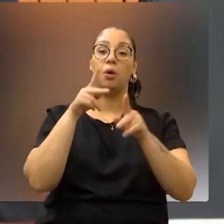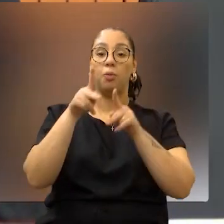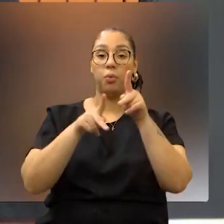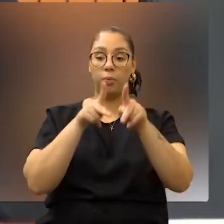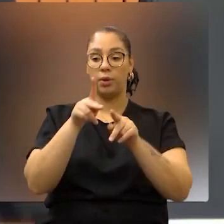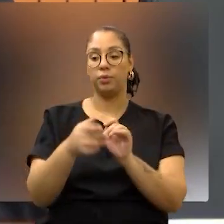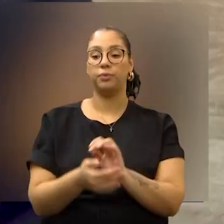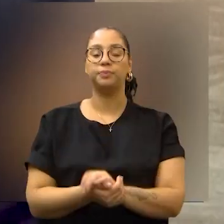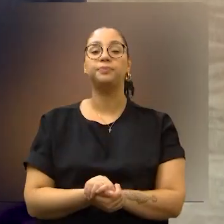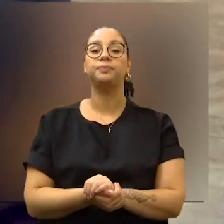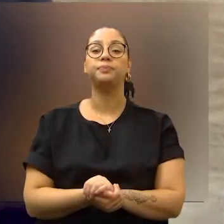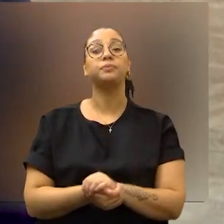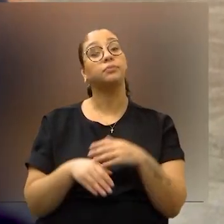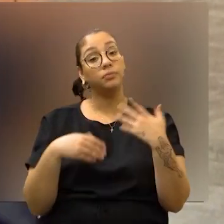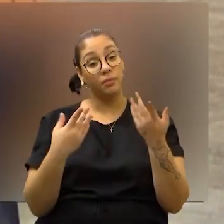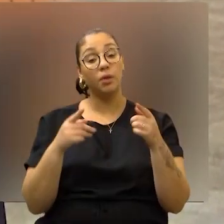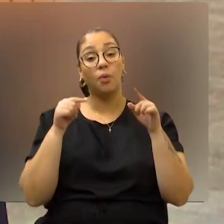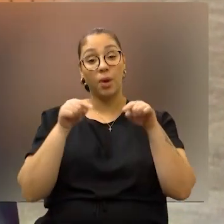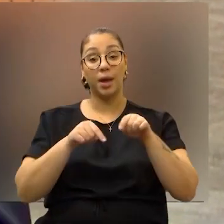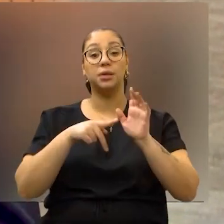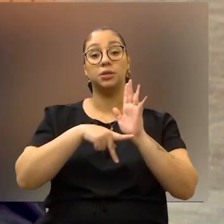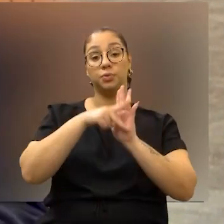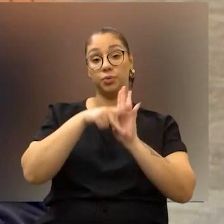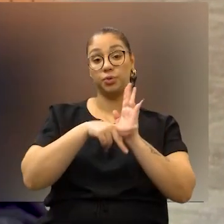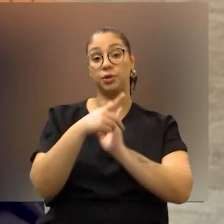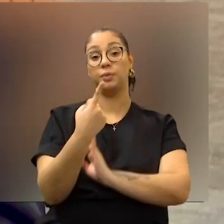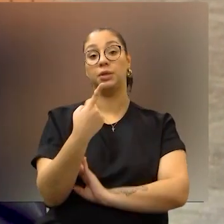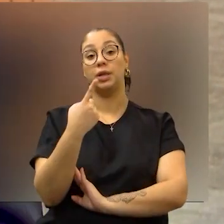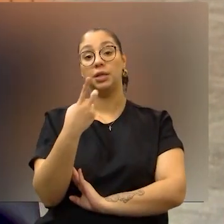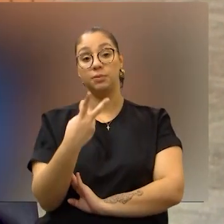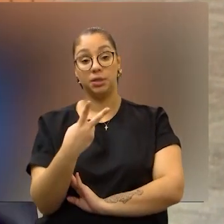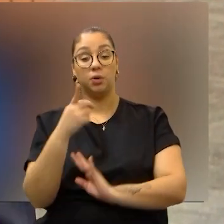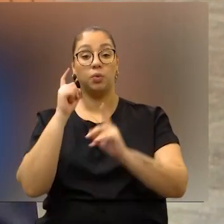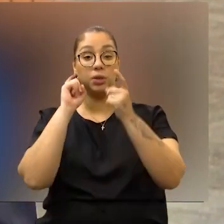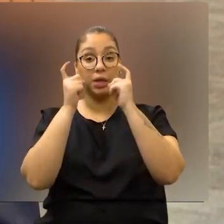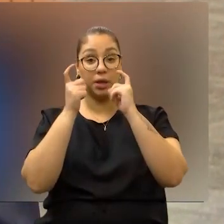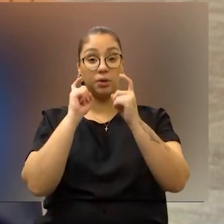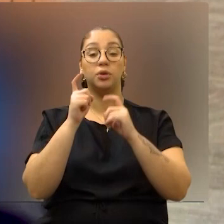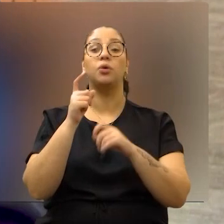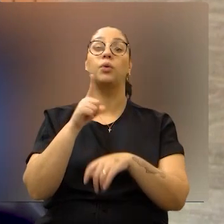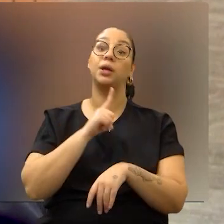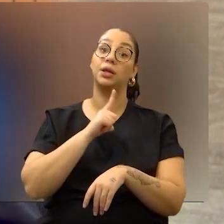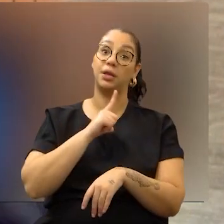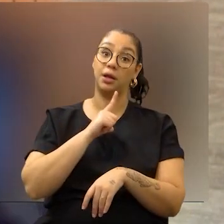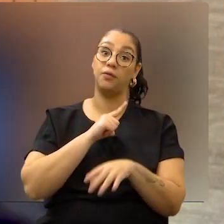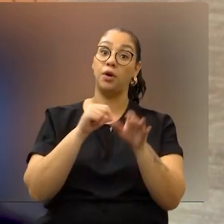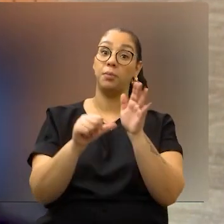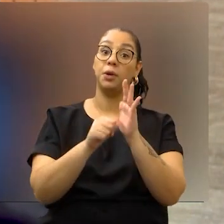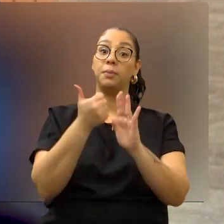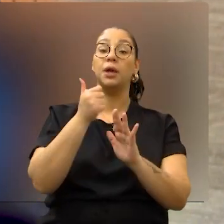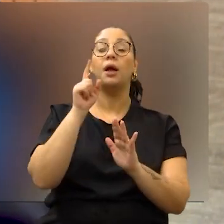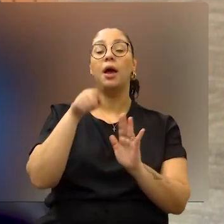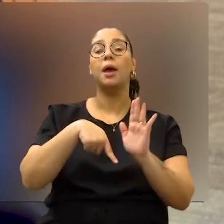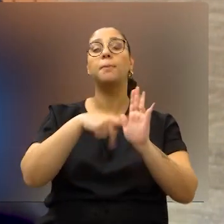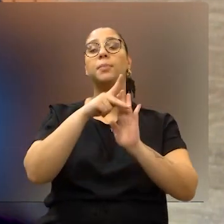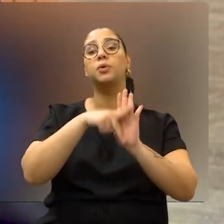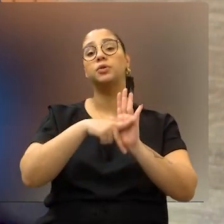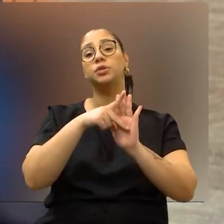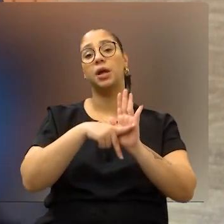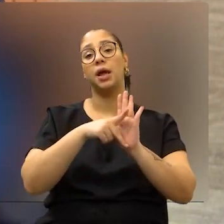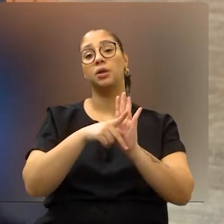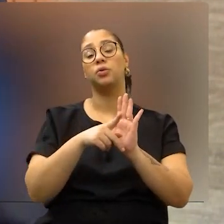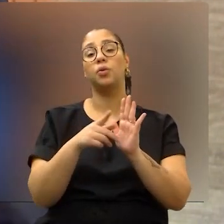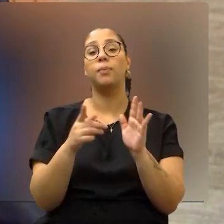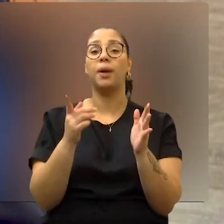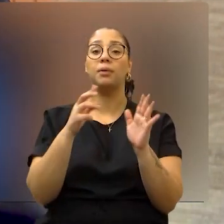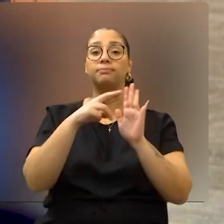audiência pública. Esses projetos da 12ª audiência pública, que foi a primeira, são